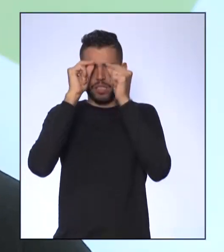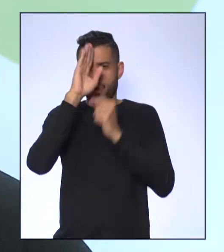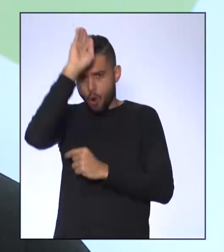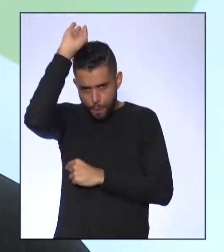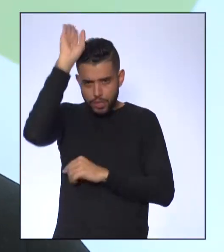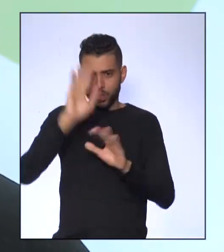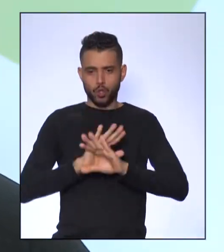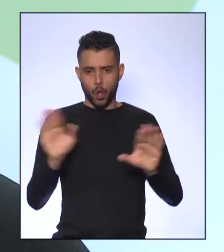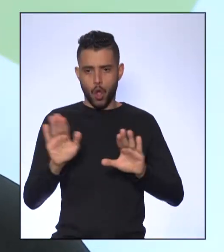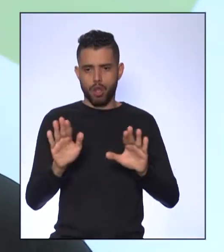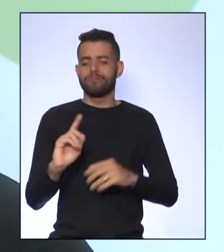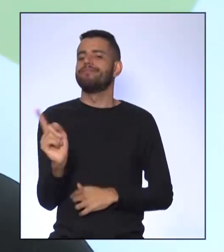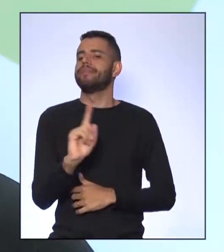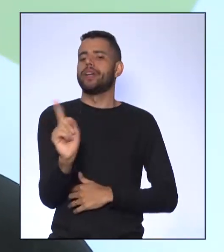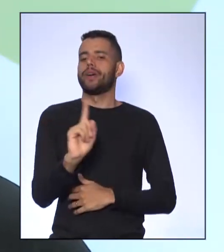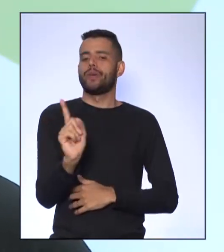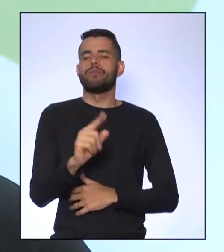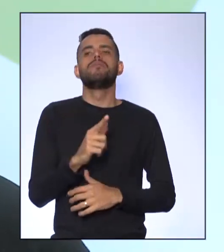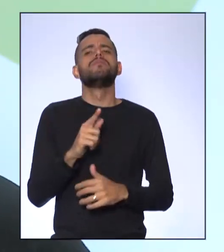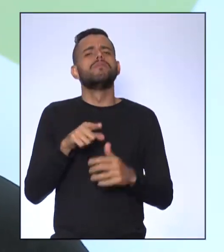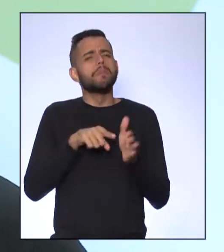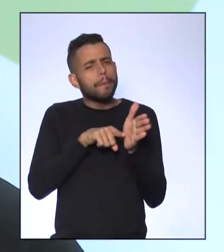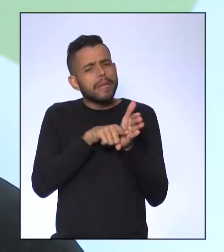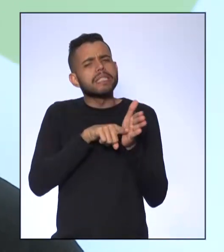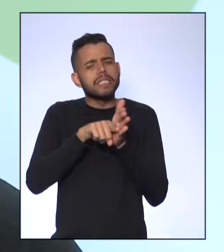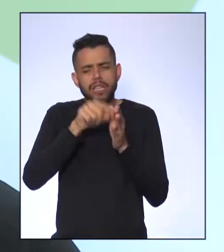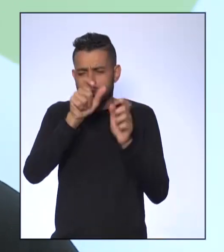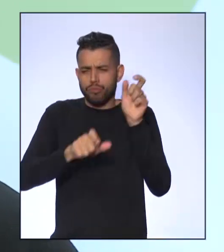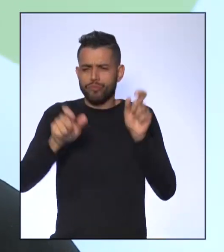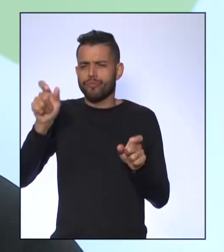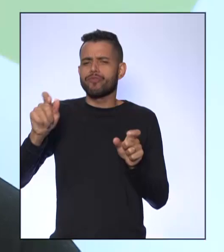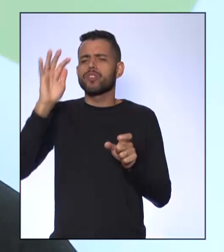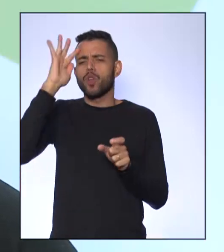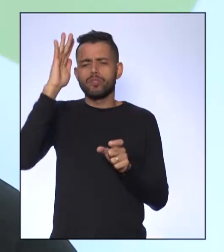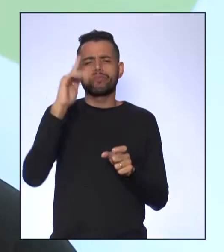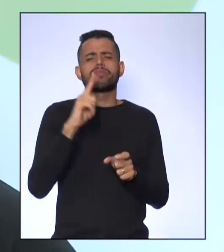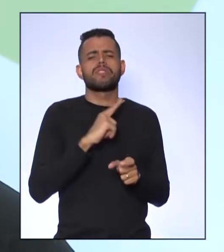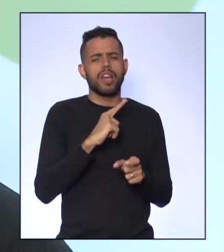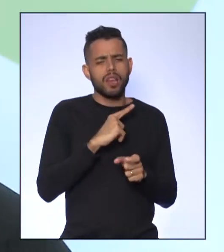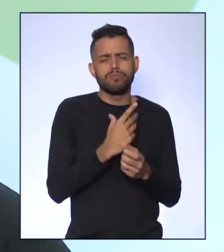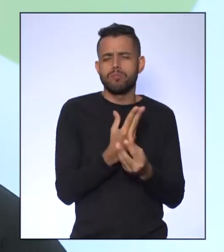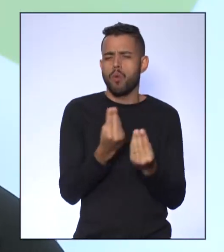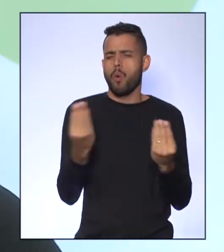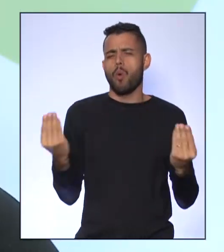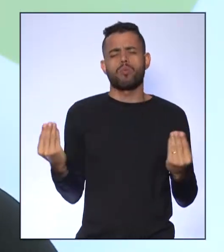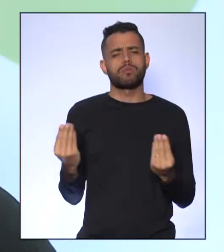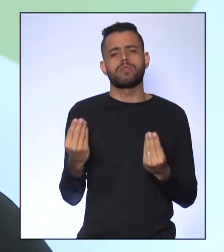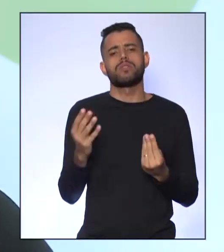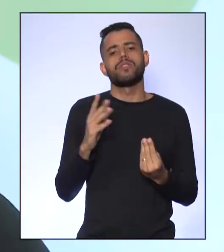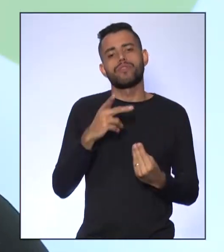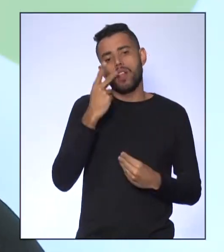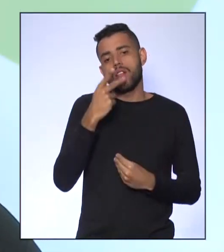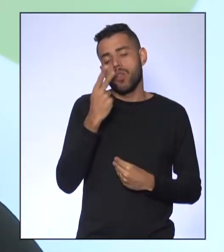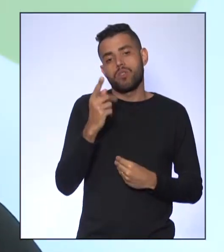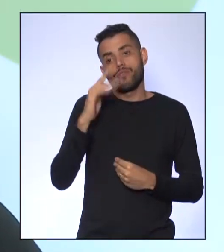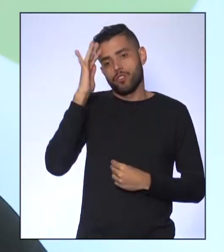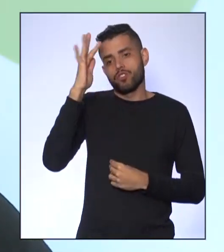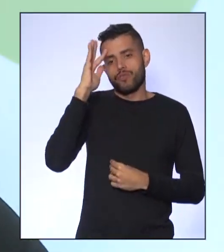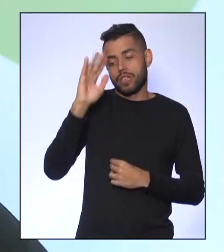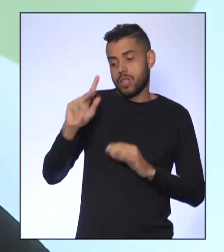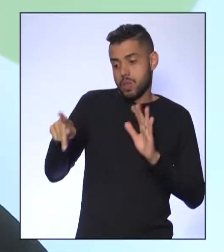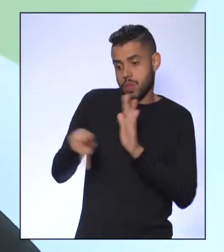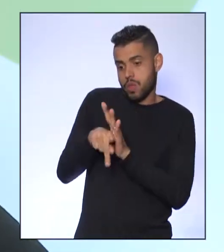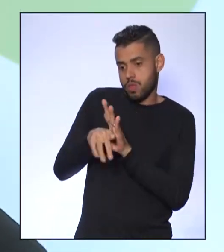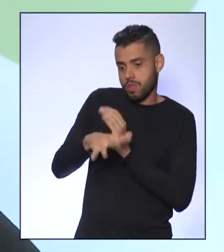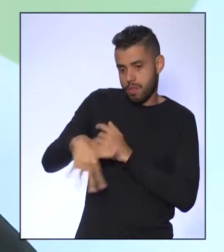né, muitos pesquisadores, muitos filósofos trabalhando, né, essa ideia de que a filosofia ela não é tão branca assim. E